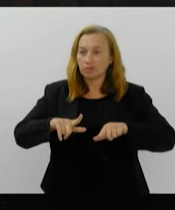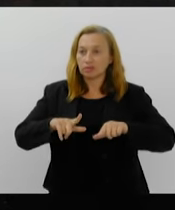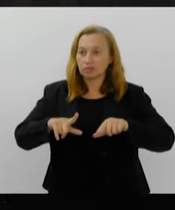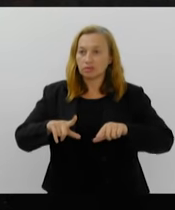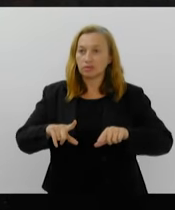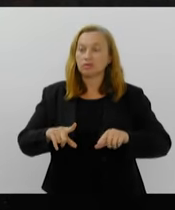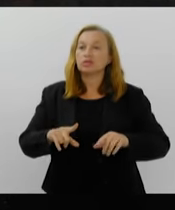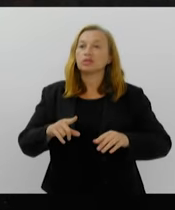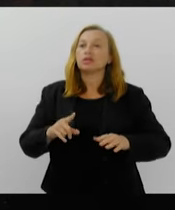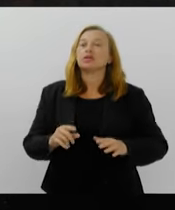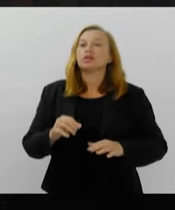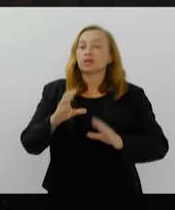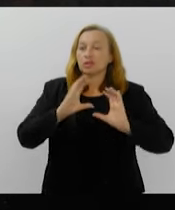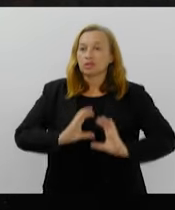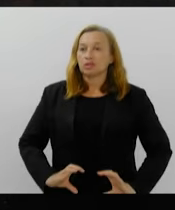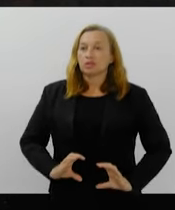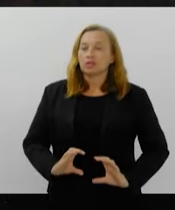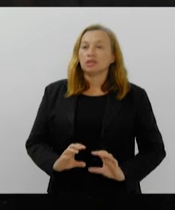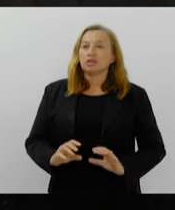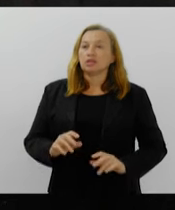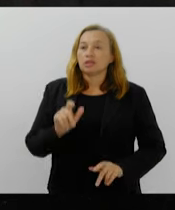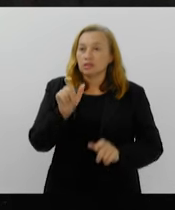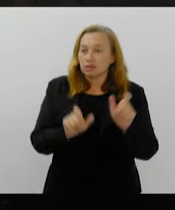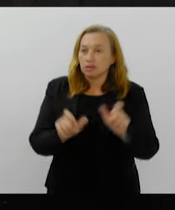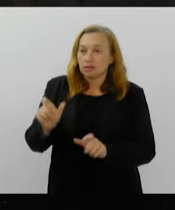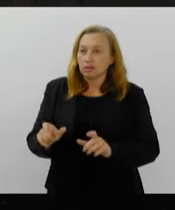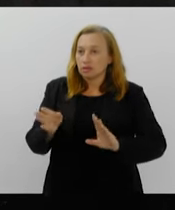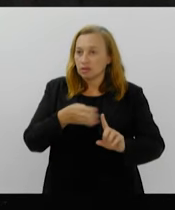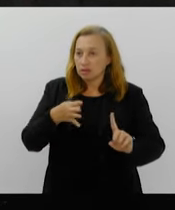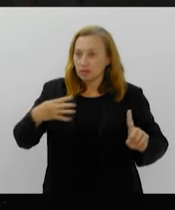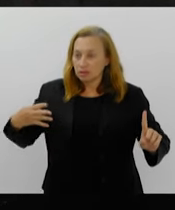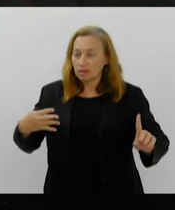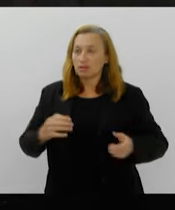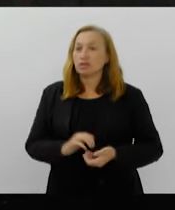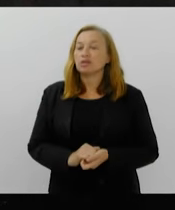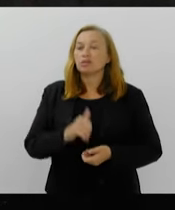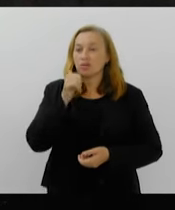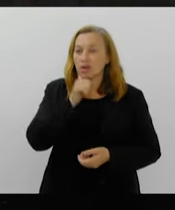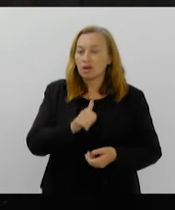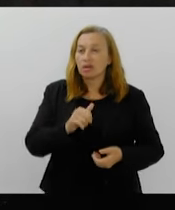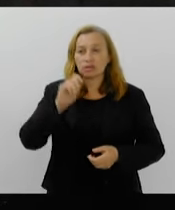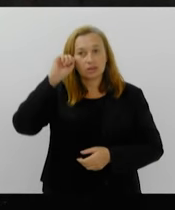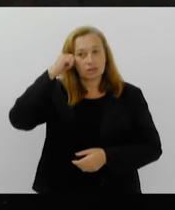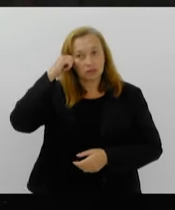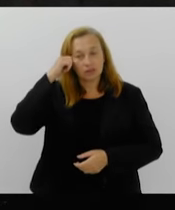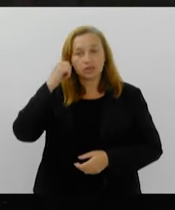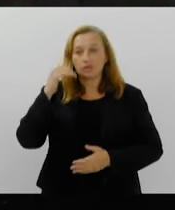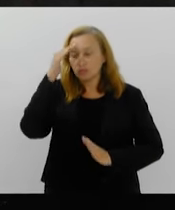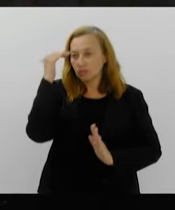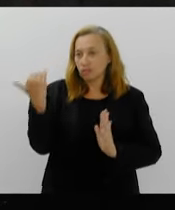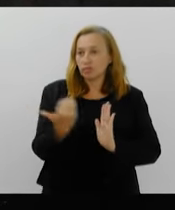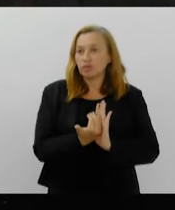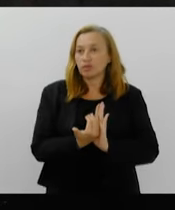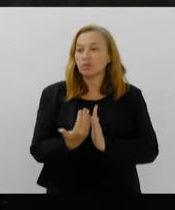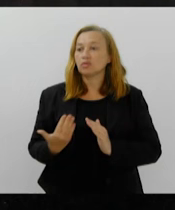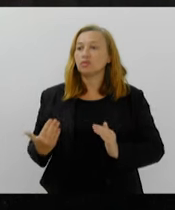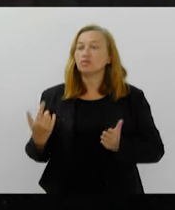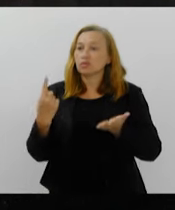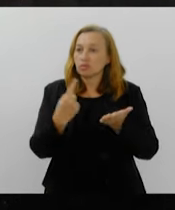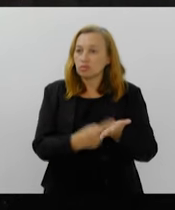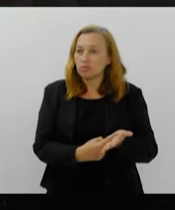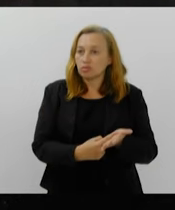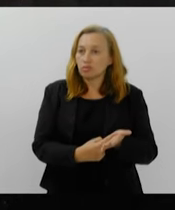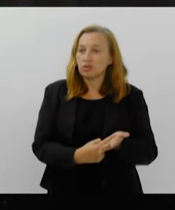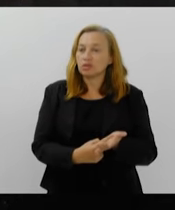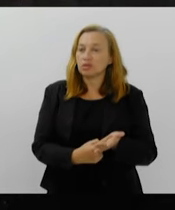a cidadania de pessoas lgbtq PNB mais de mulheres de negros cumprindo aqui o compromisso que eu assumi